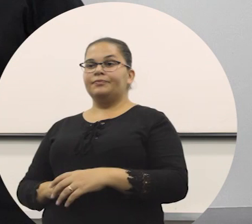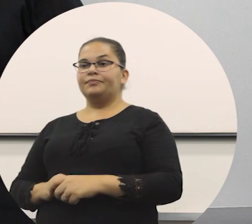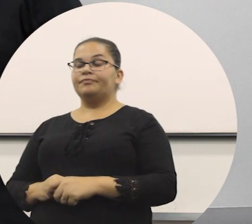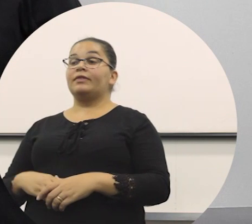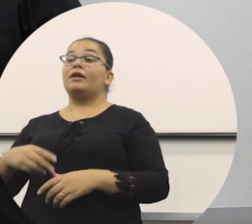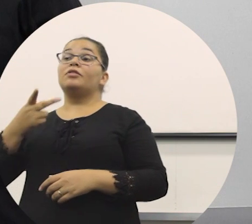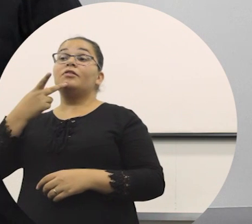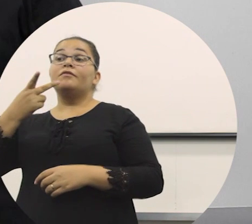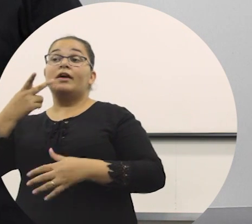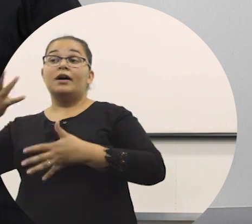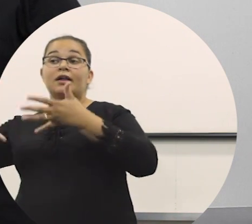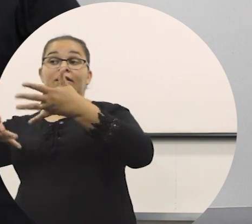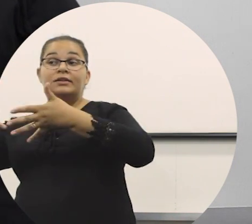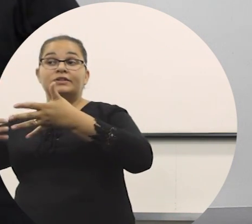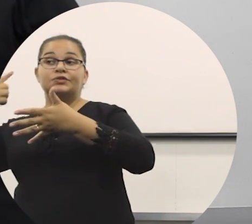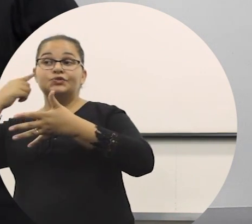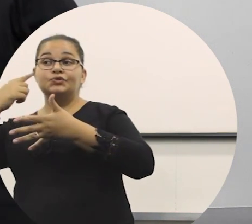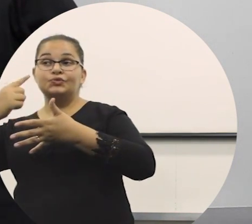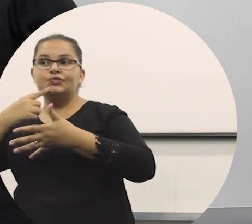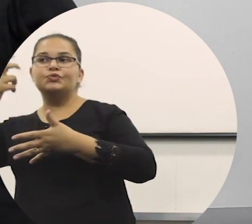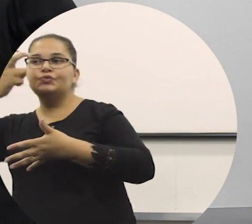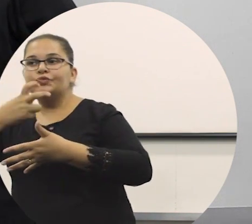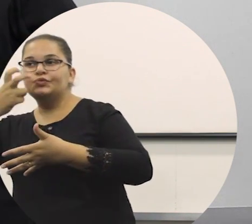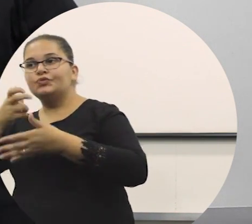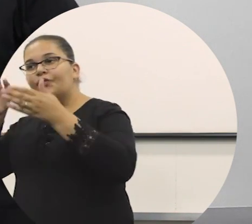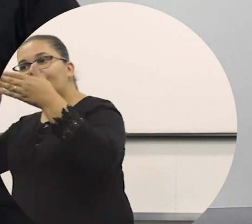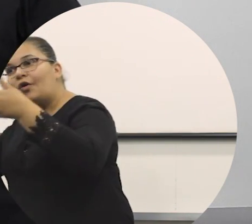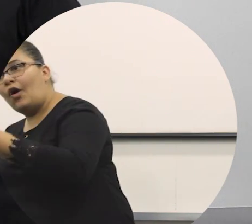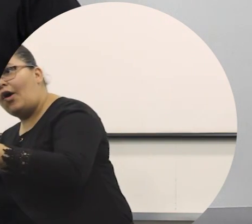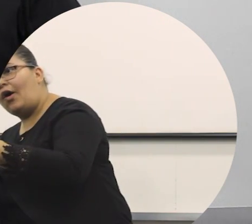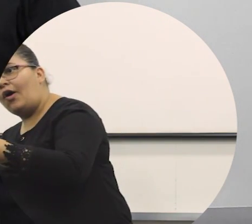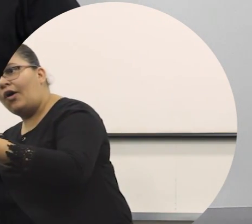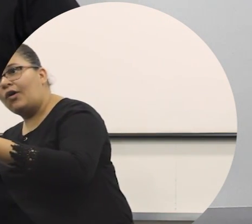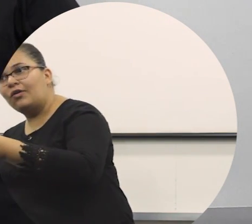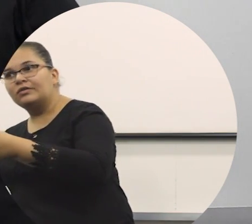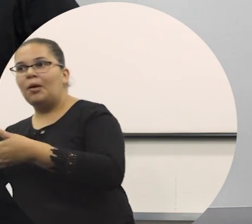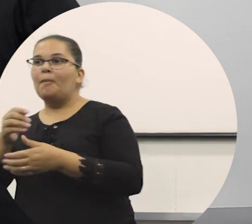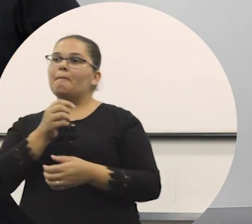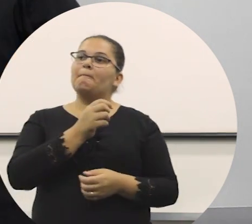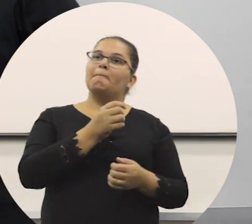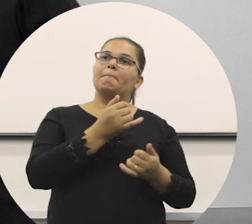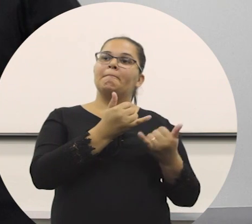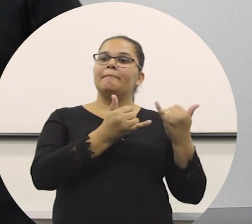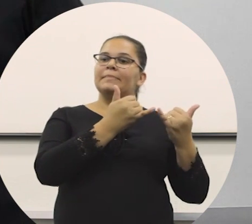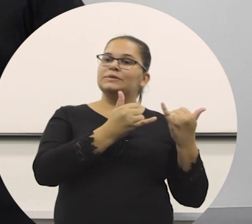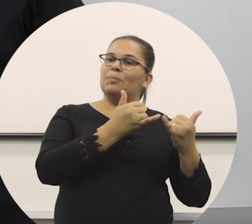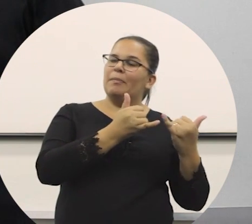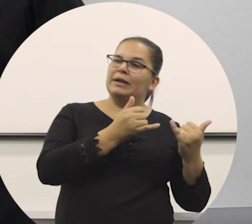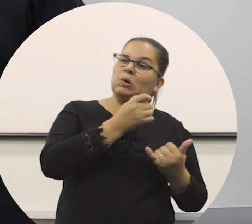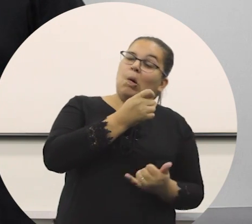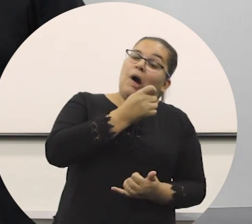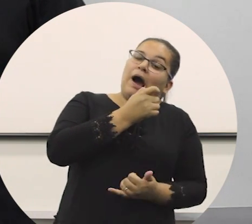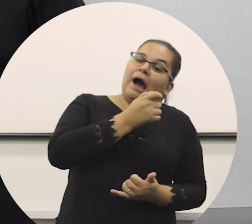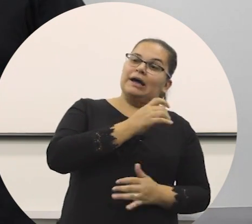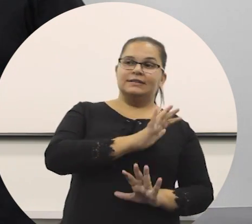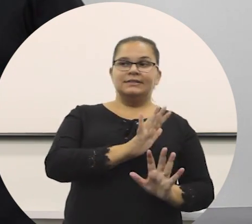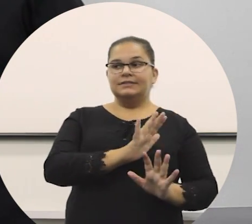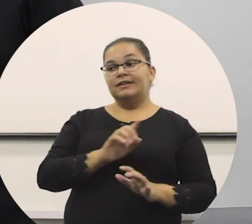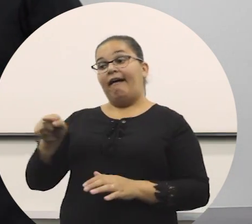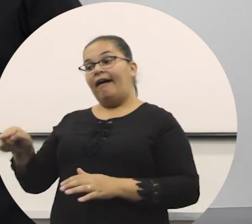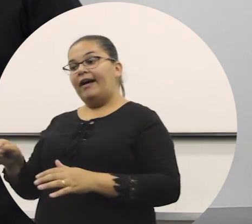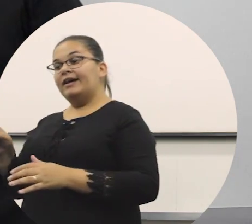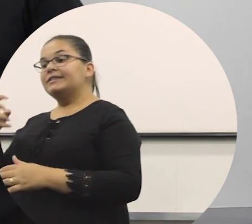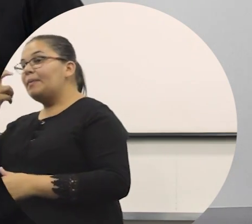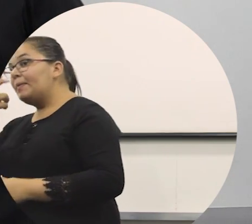Eu estou falando de surdos de fato oralizados. Surdo oralizados. O que a gente tem muitos são surdos